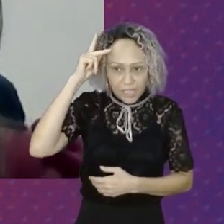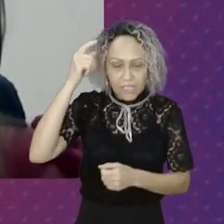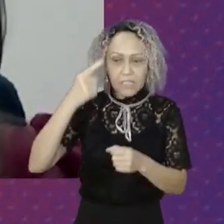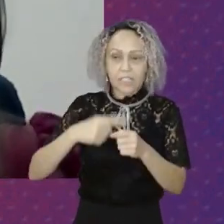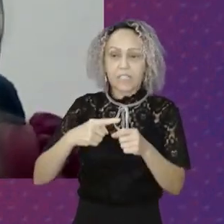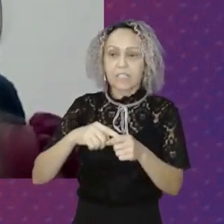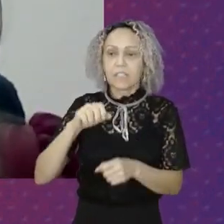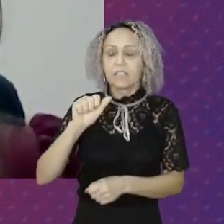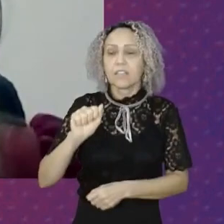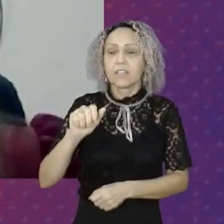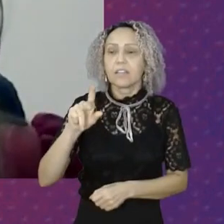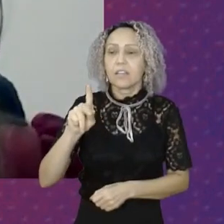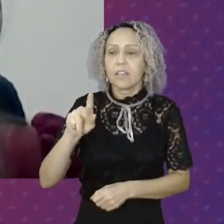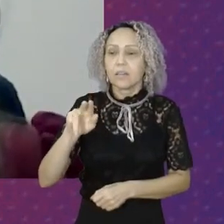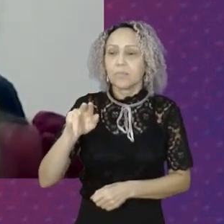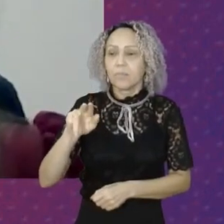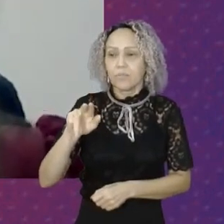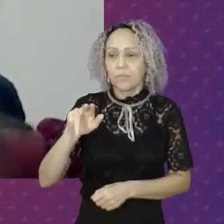Ceará.